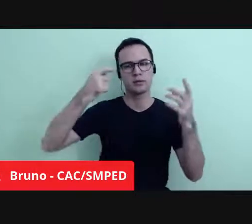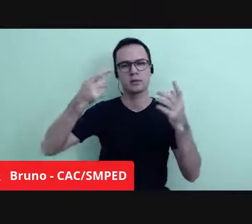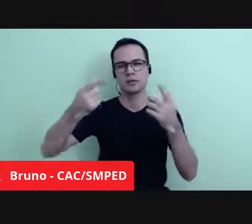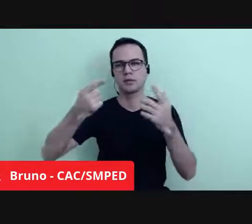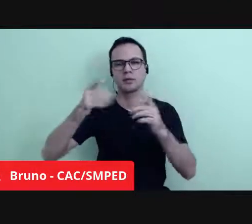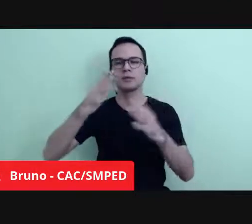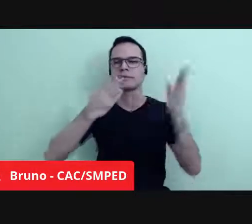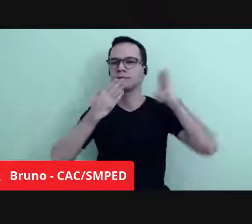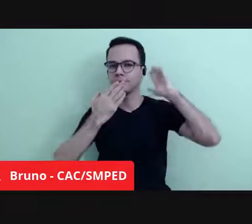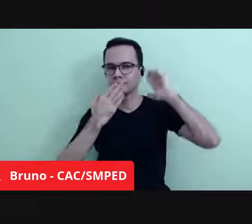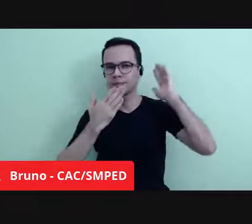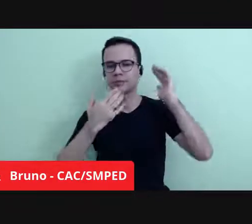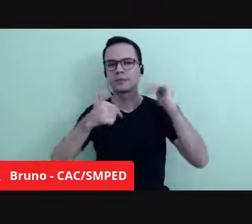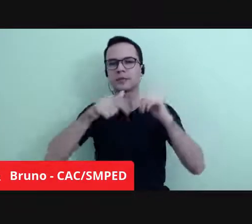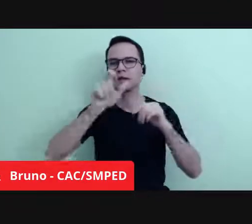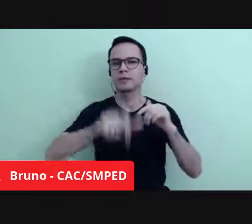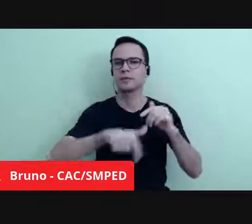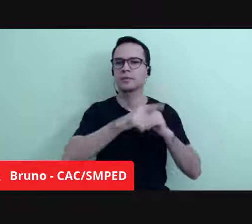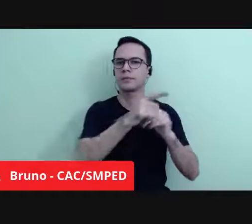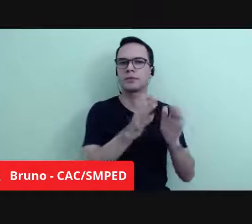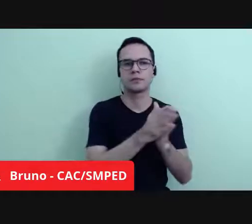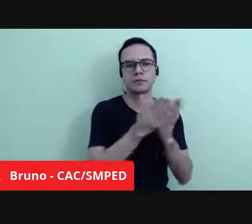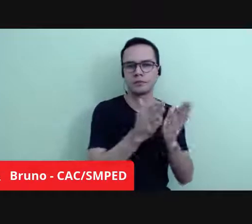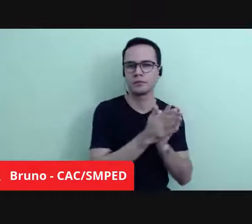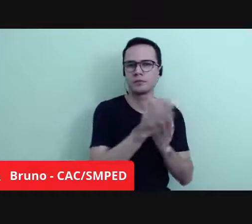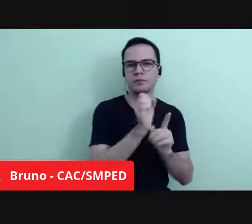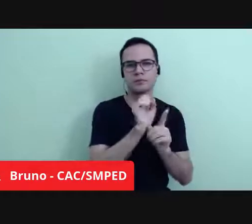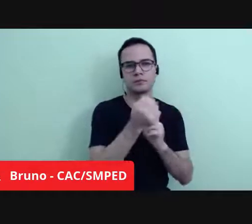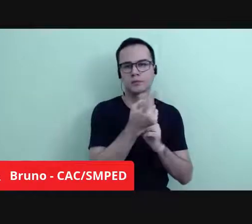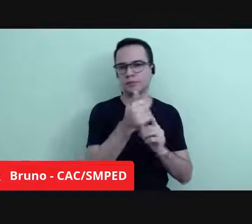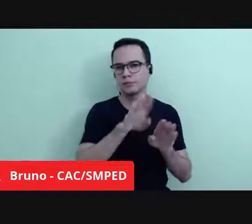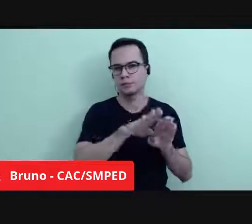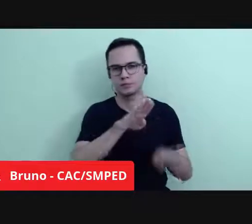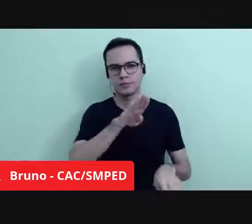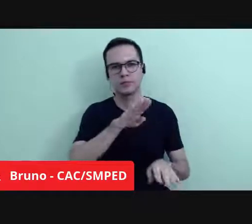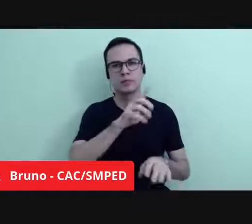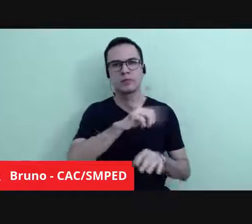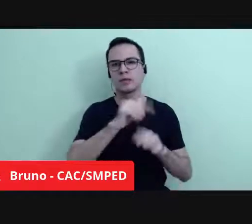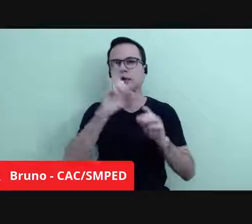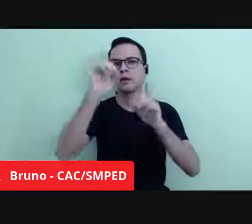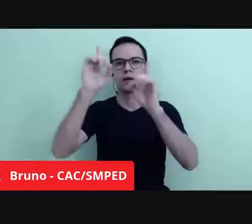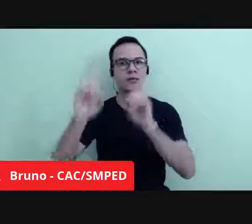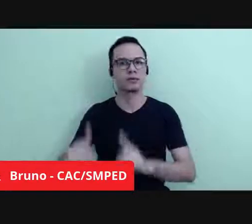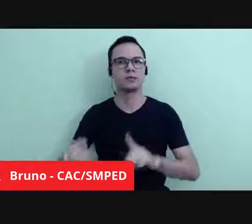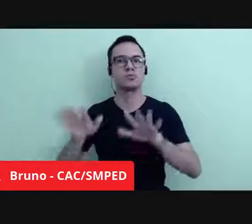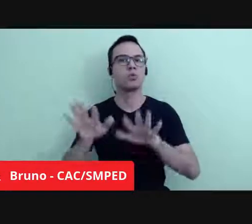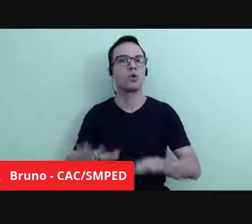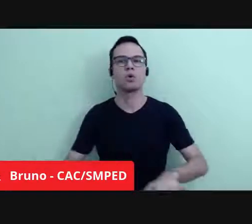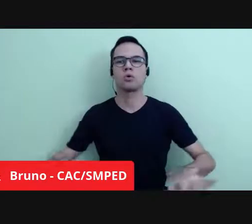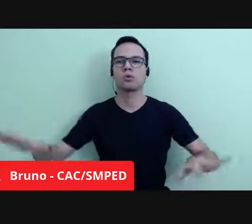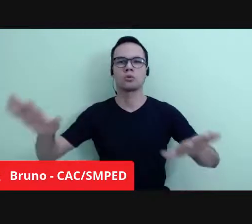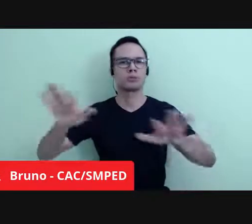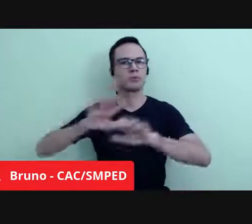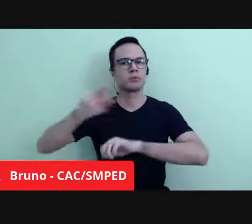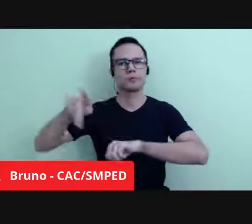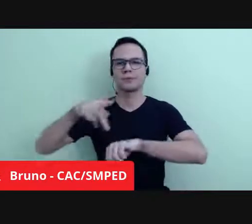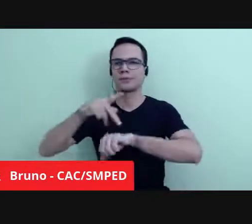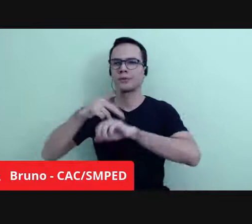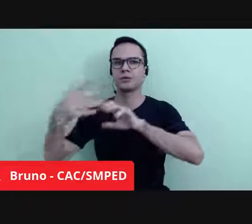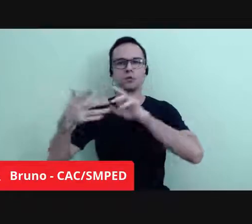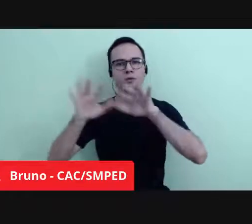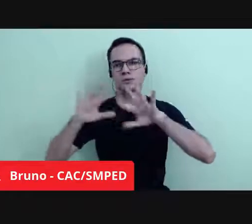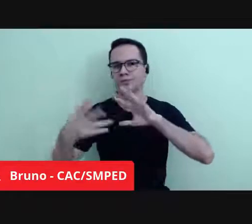são pessoas em situação de vulnerabilidade socioeconômica, enfim, pessoas com deficiência estão em todas as esferas, todos os países, todos os lugares do